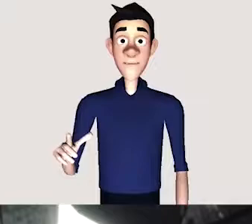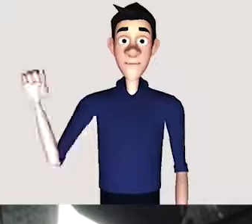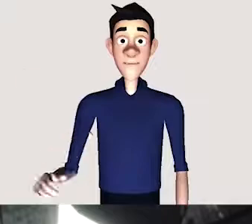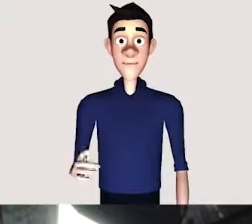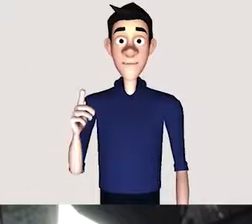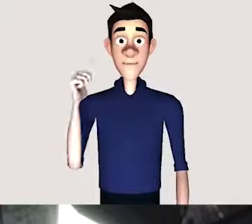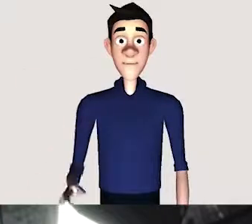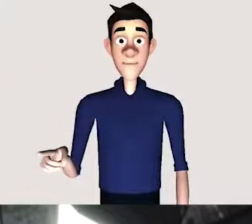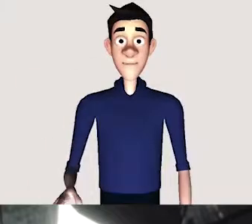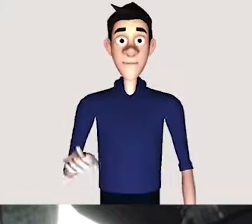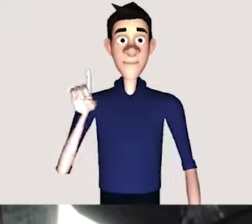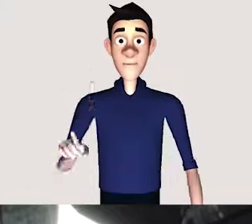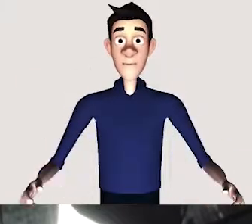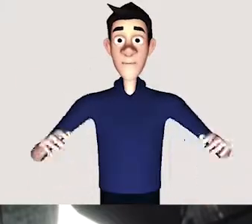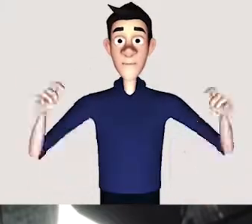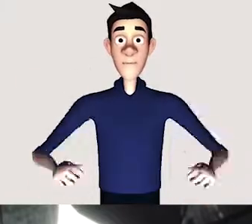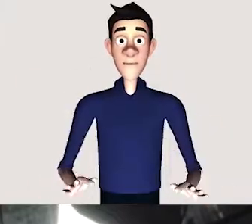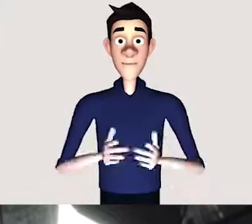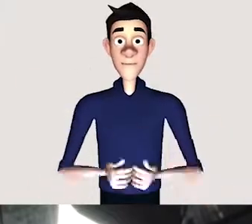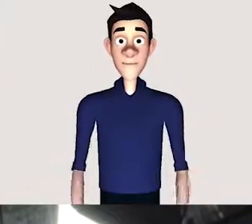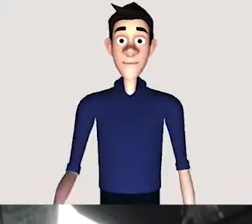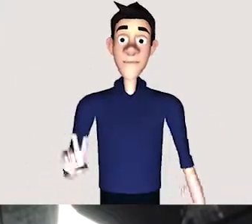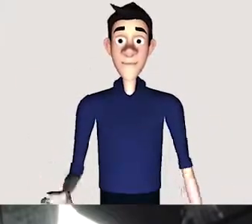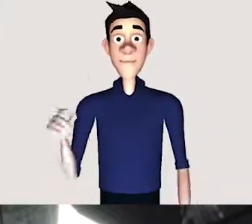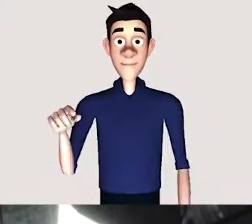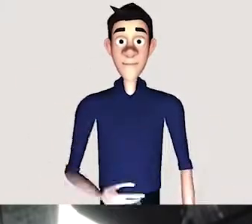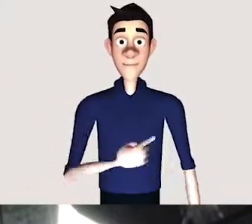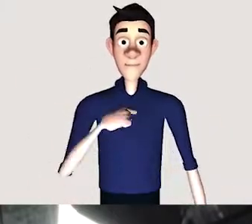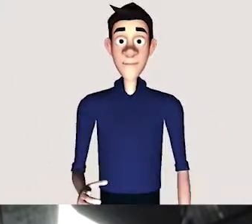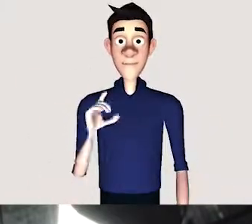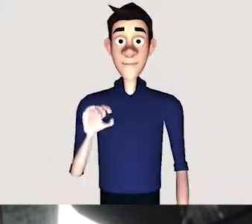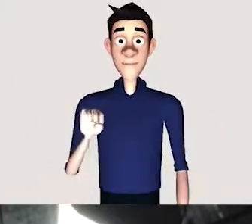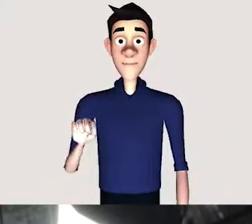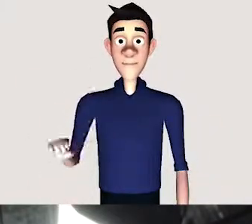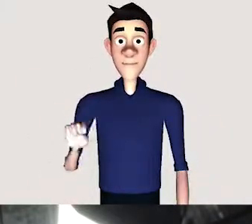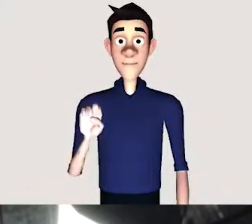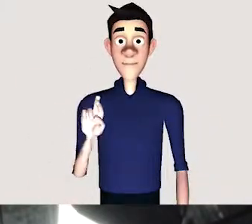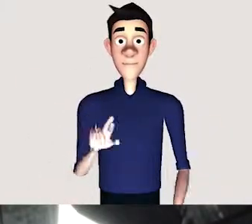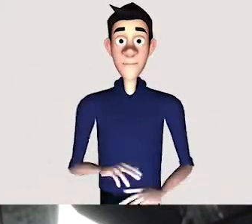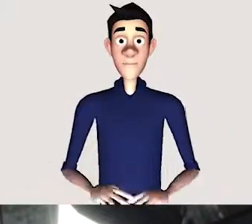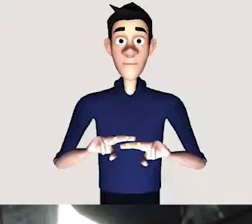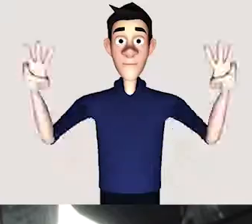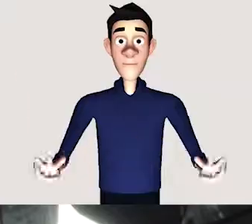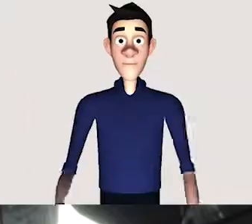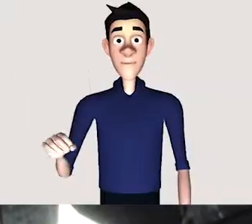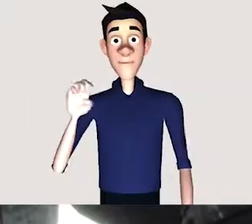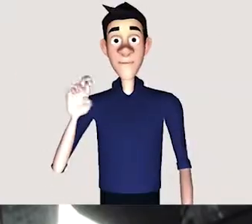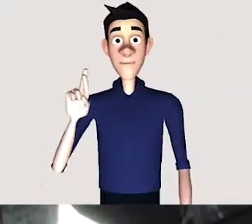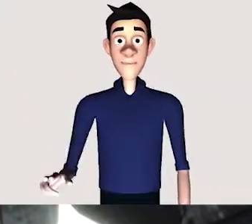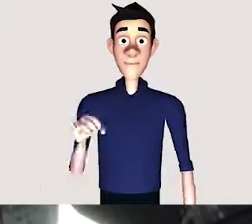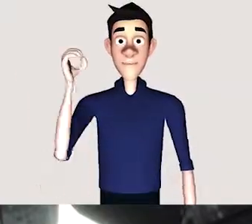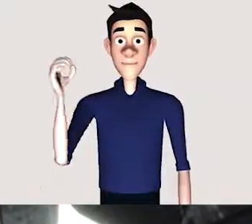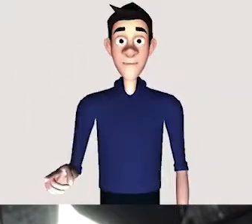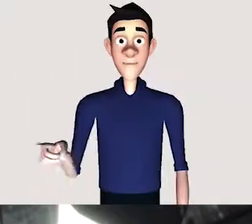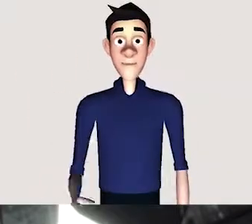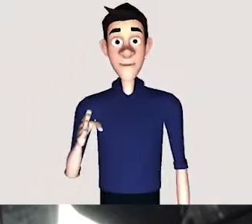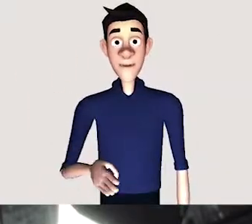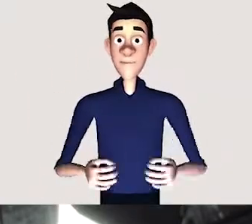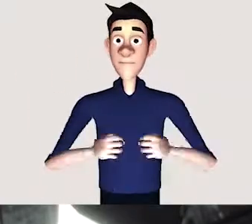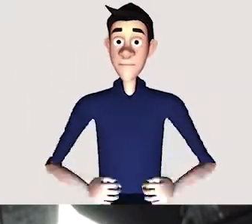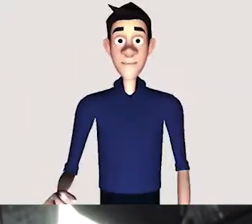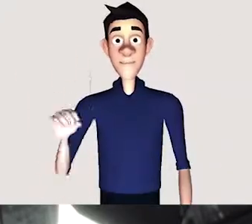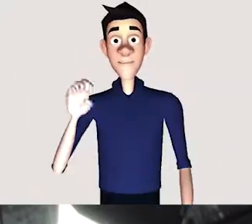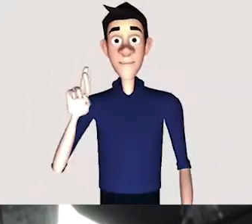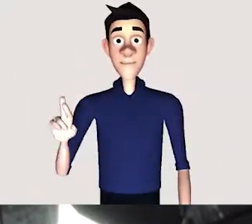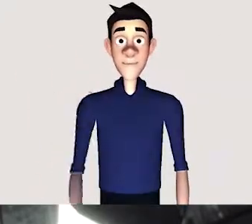mãos. O conceito sai pelos dedos, porque ele não cabe. Toda vez que eu digo o museu é isso, ele já pode ser uma